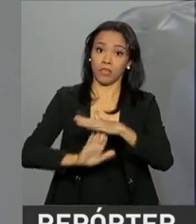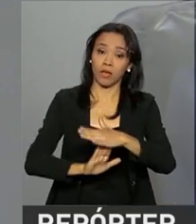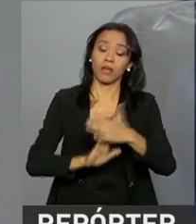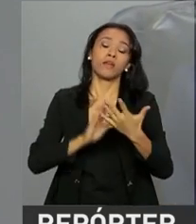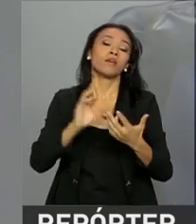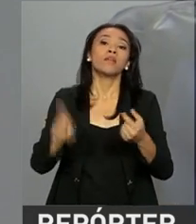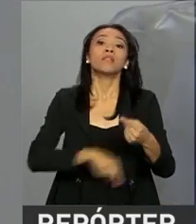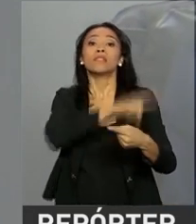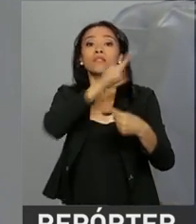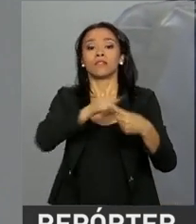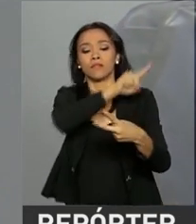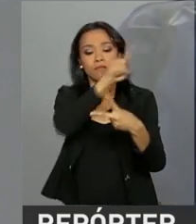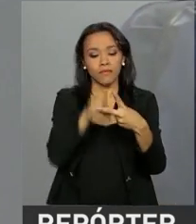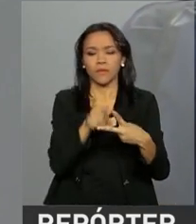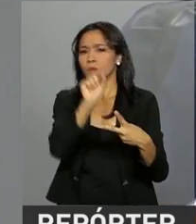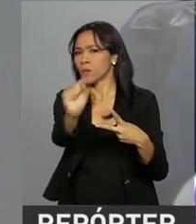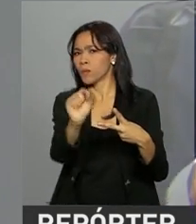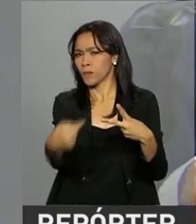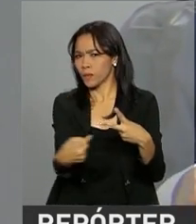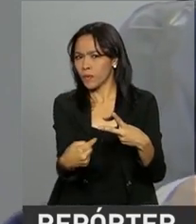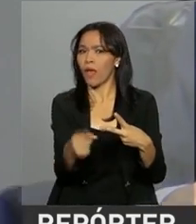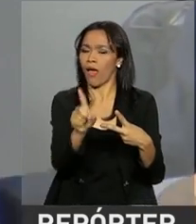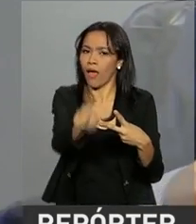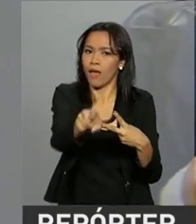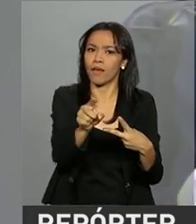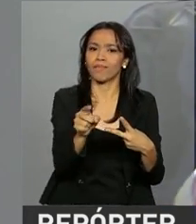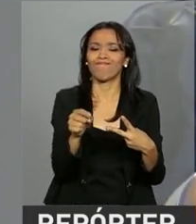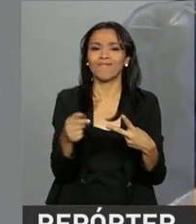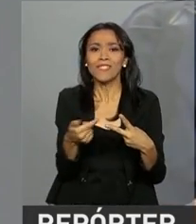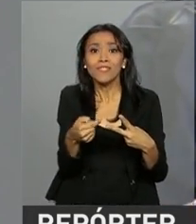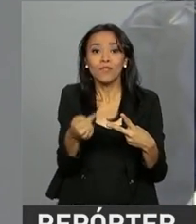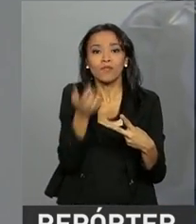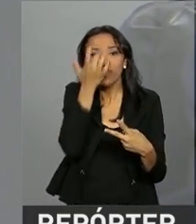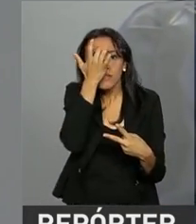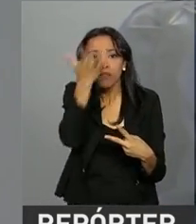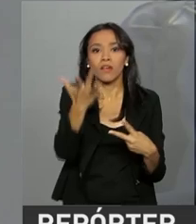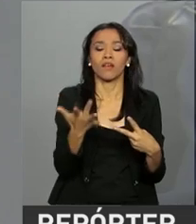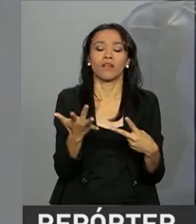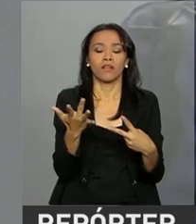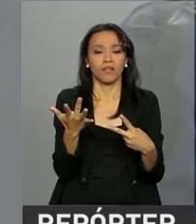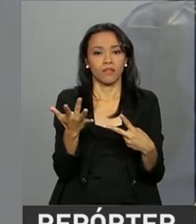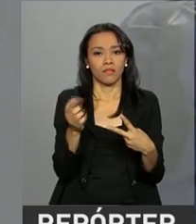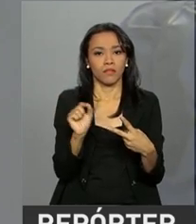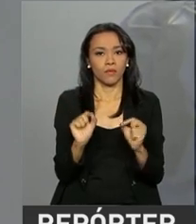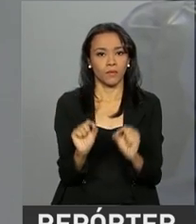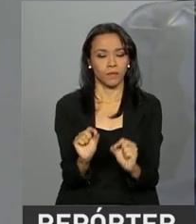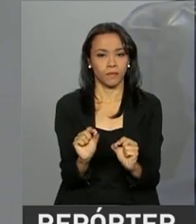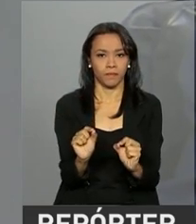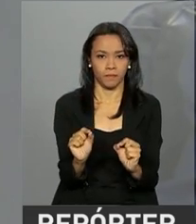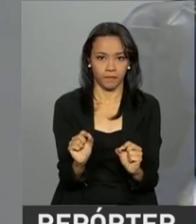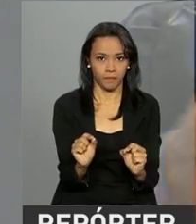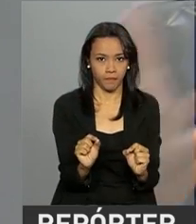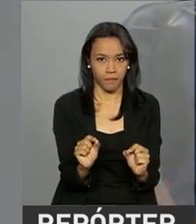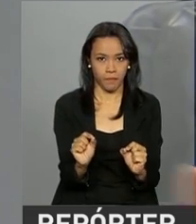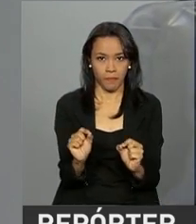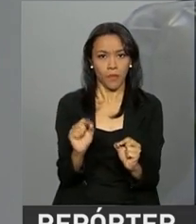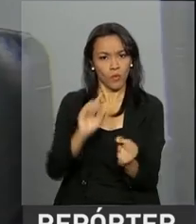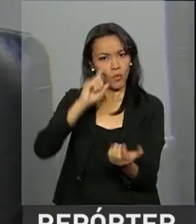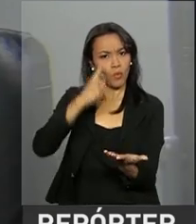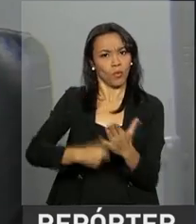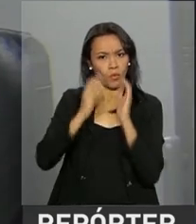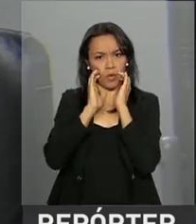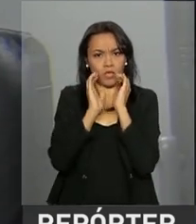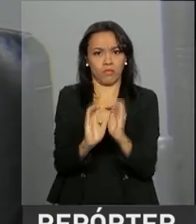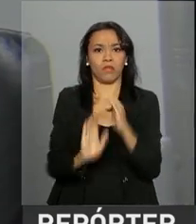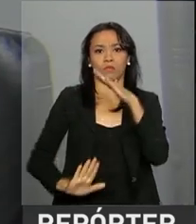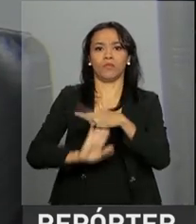essa segunda contrapartida é algo que facilita, viabiliza o cumprimento do teto.